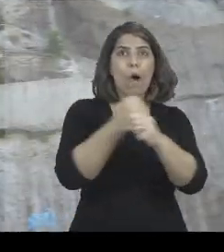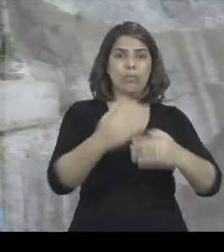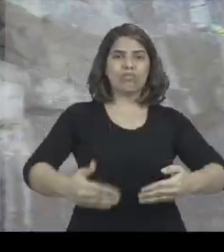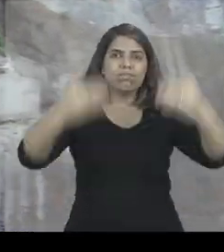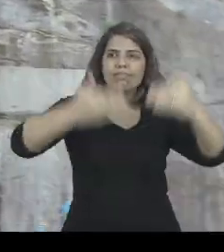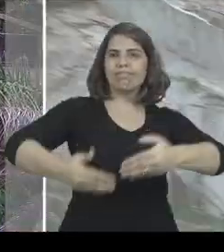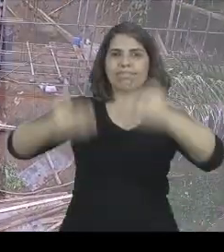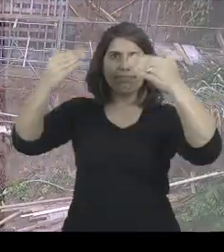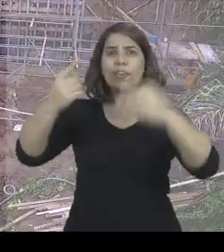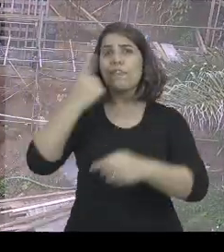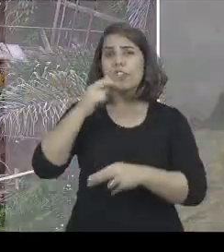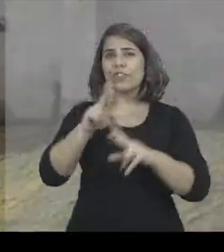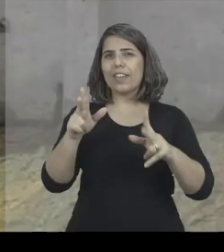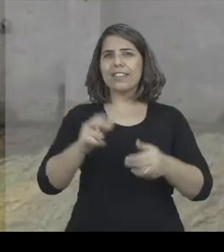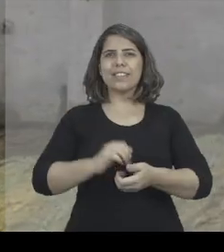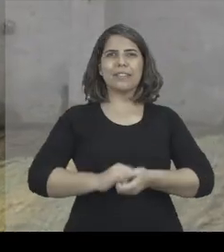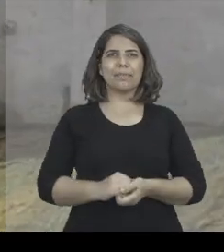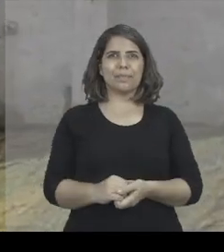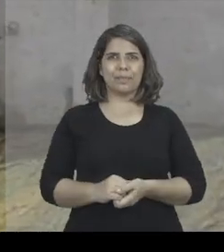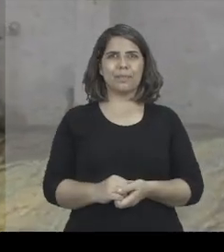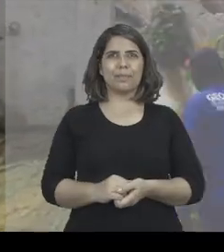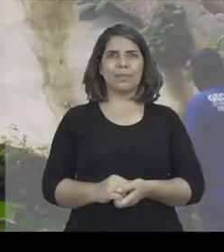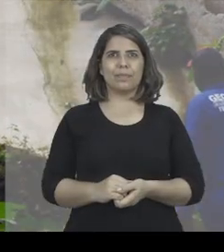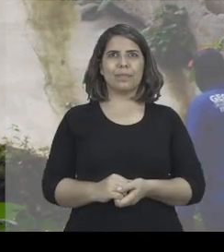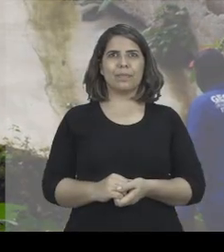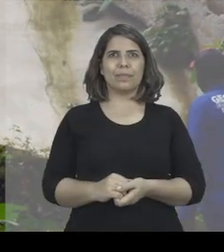de encostas. Veja a diferença.